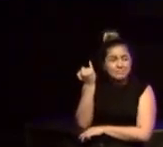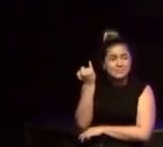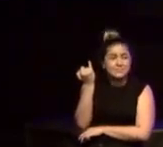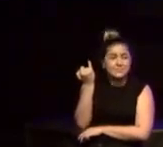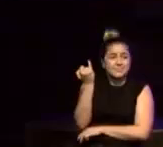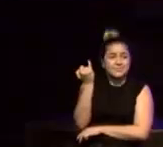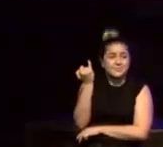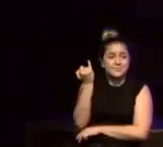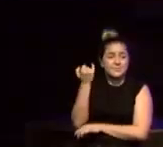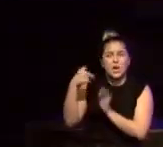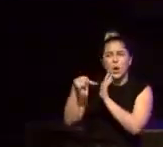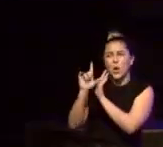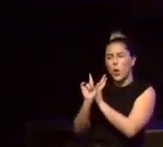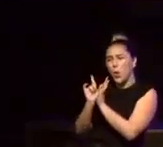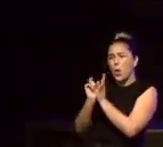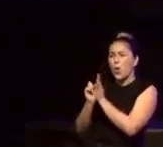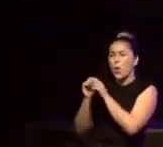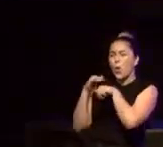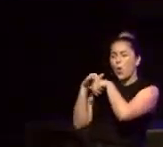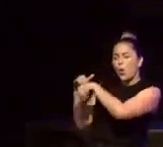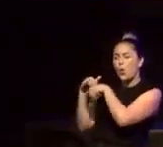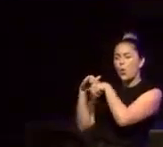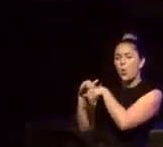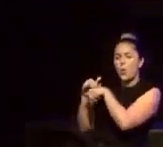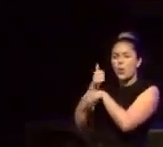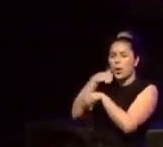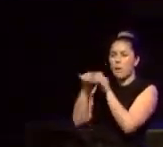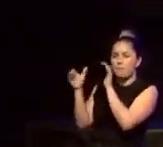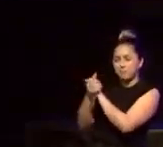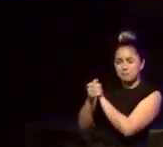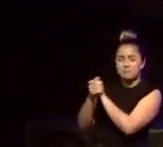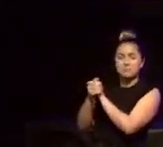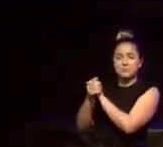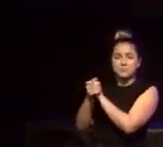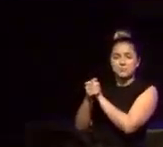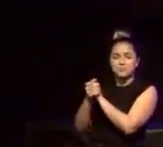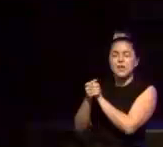Ontem a minha esposa estava até falando comigo, fazendo uma pequena crítica, e ela pode, tá?